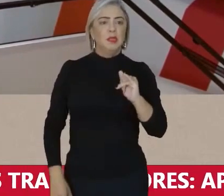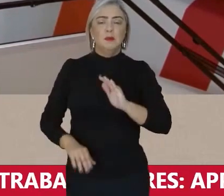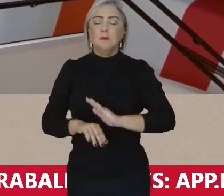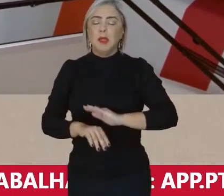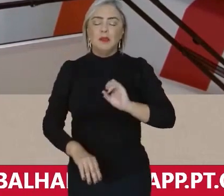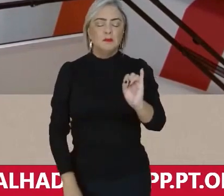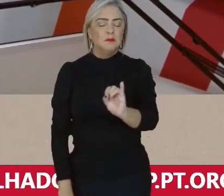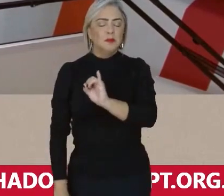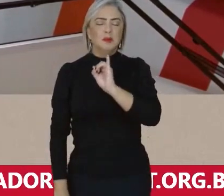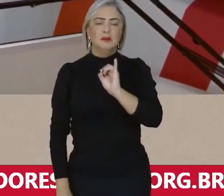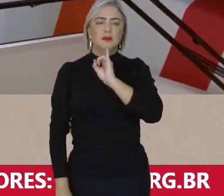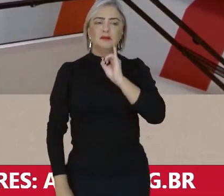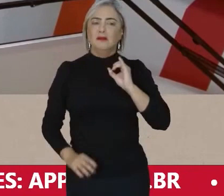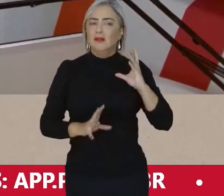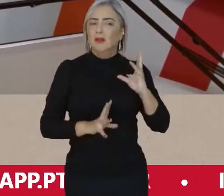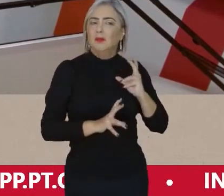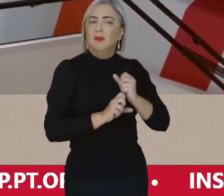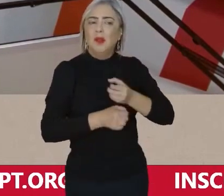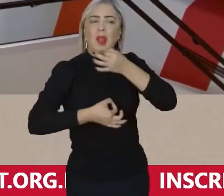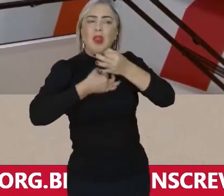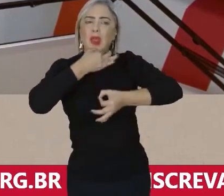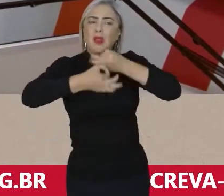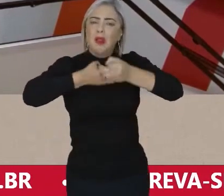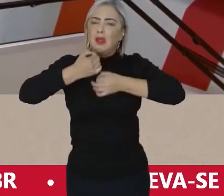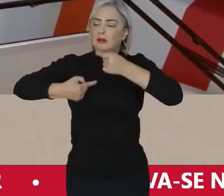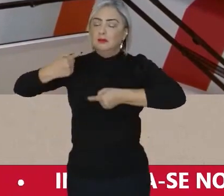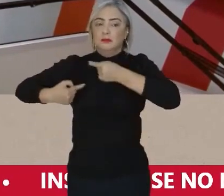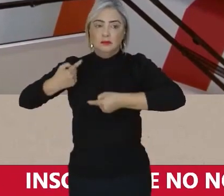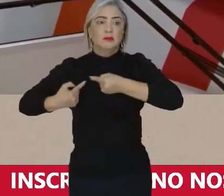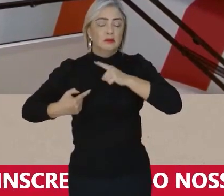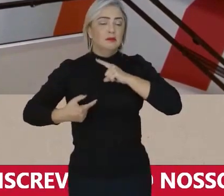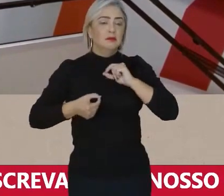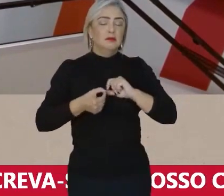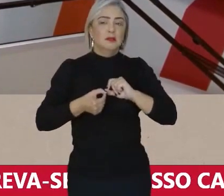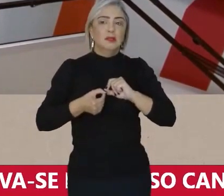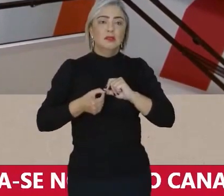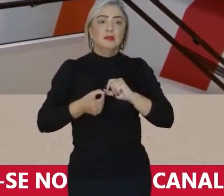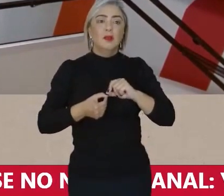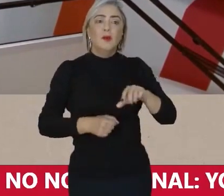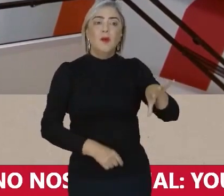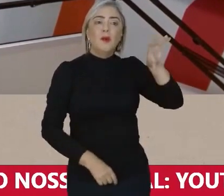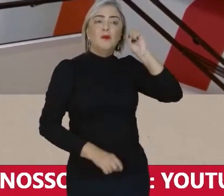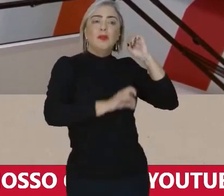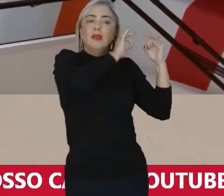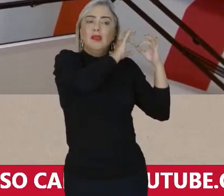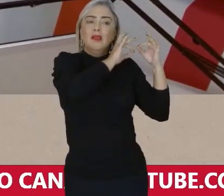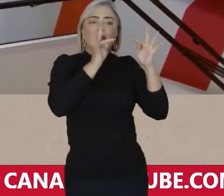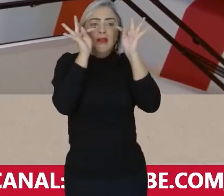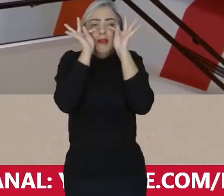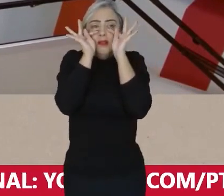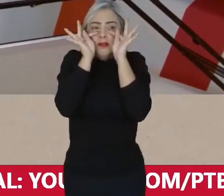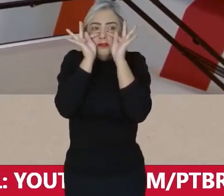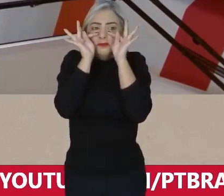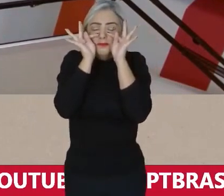mais importante do que toda a argumentação política que nós possamos fazer são as vítimas e o seu